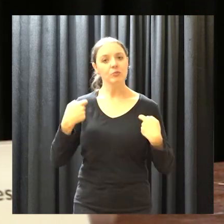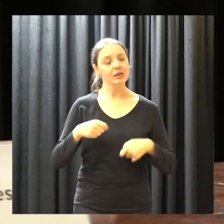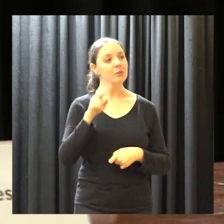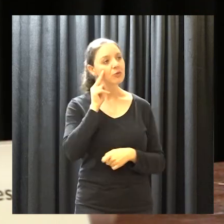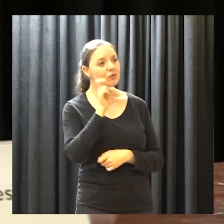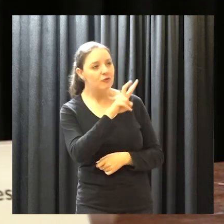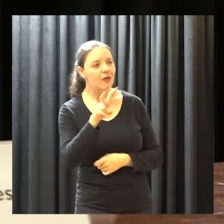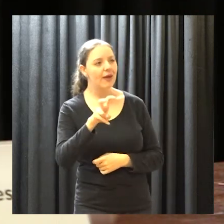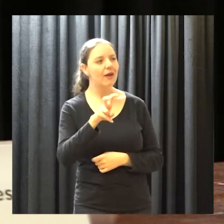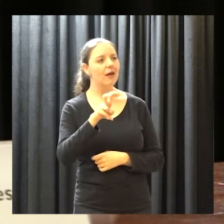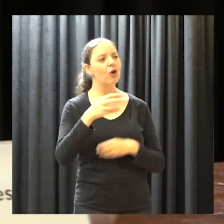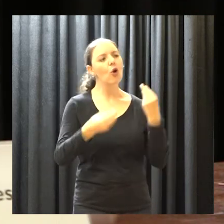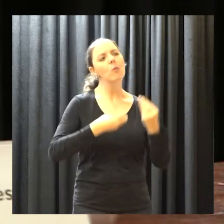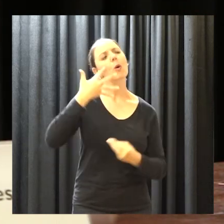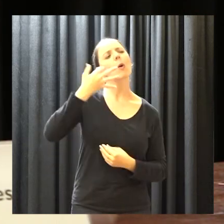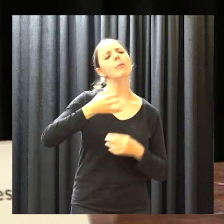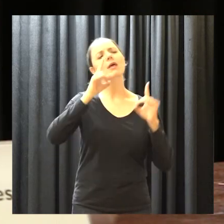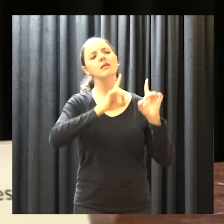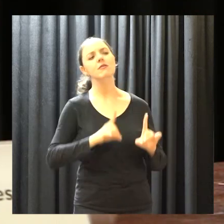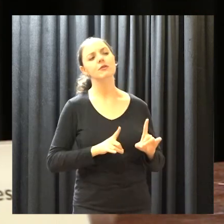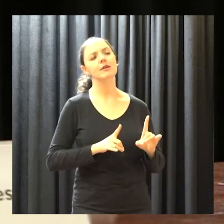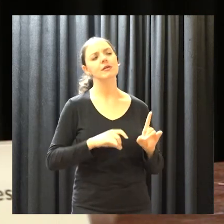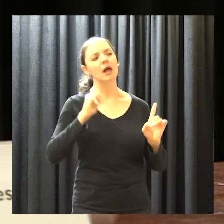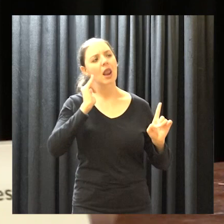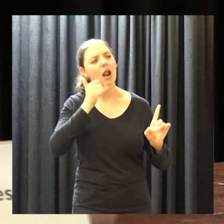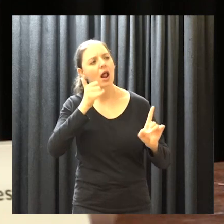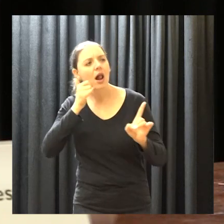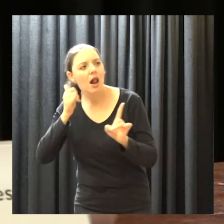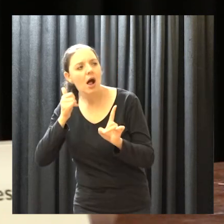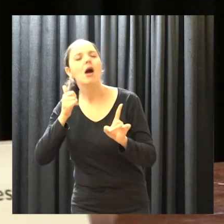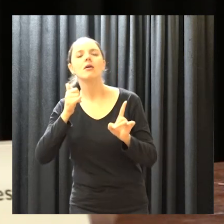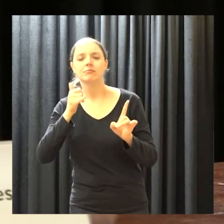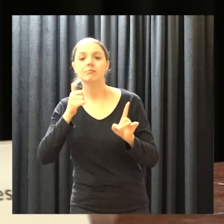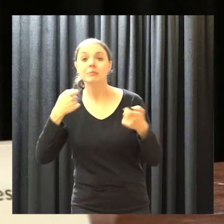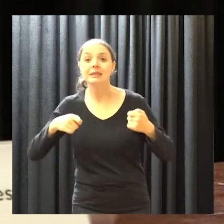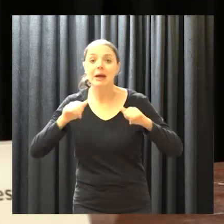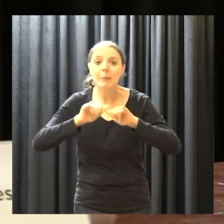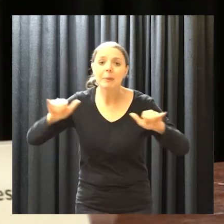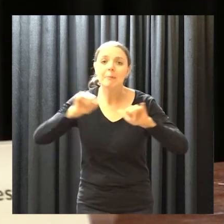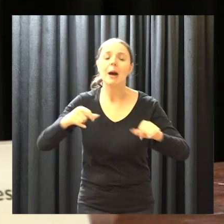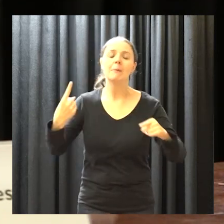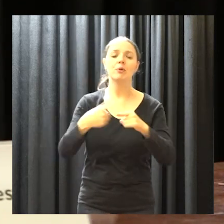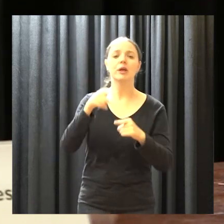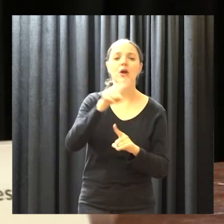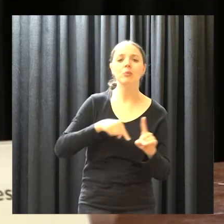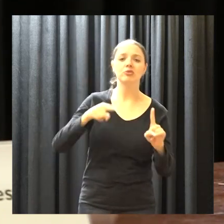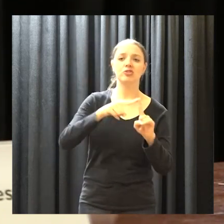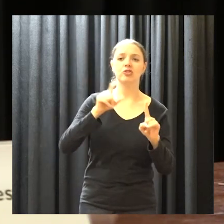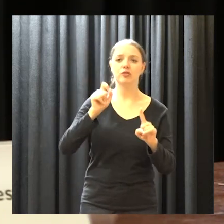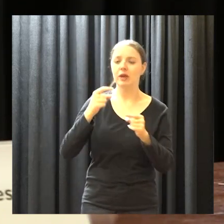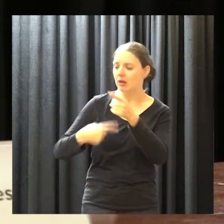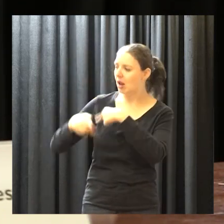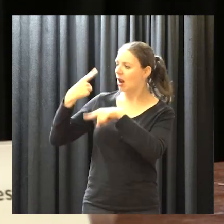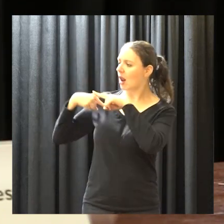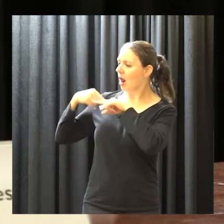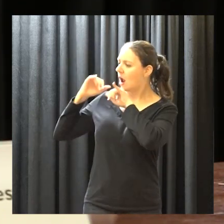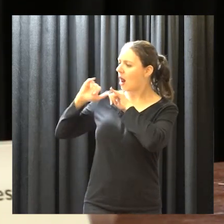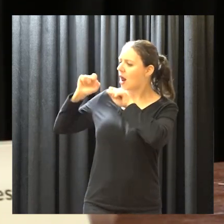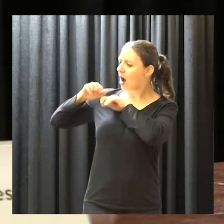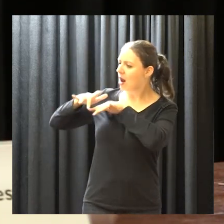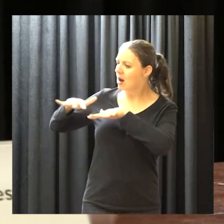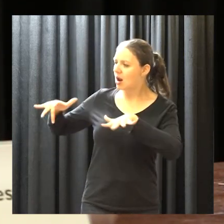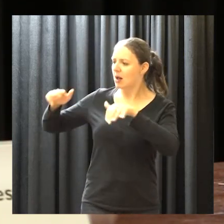da deficiência, que rompam com a narrativa amplamente difundida que posiciona pessoas com deficiência de